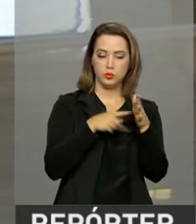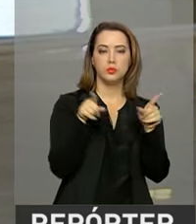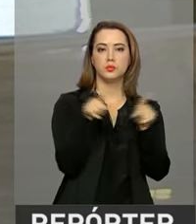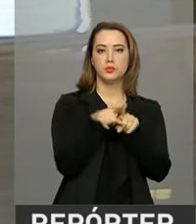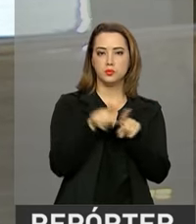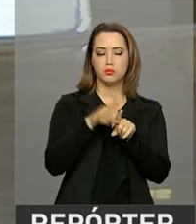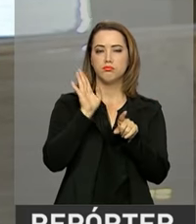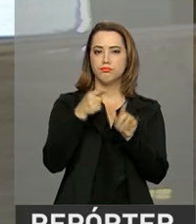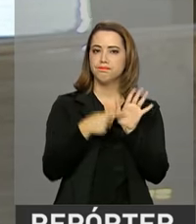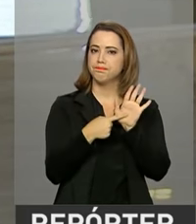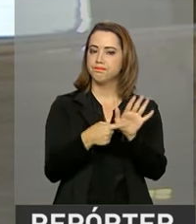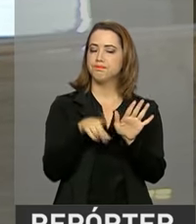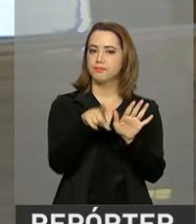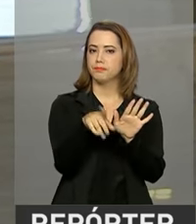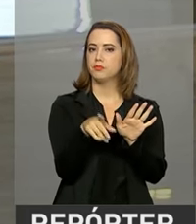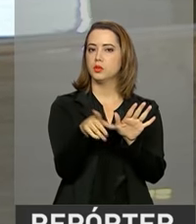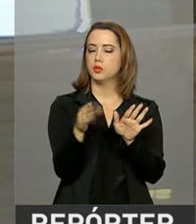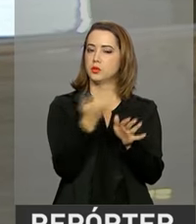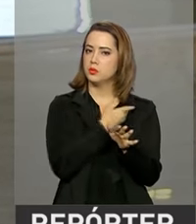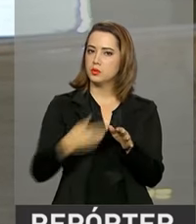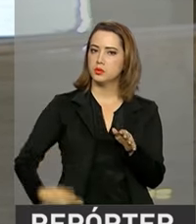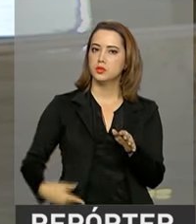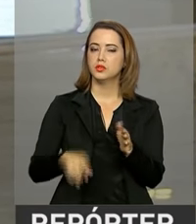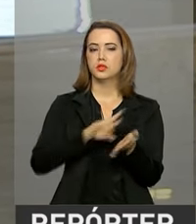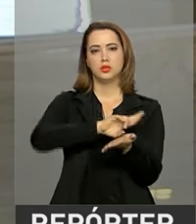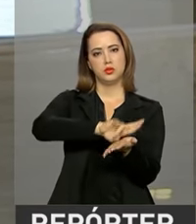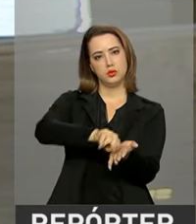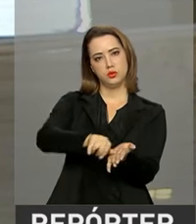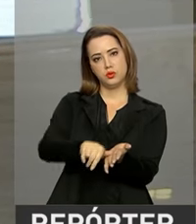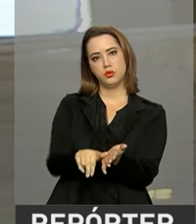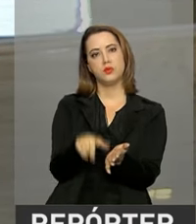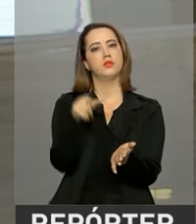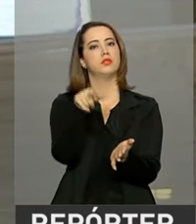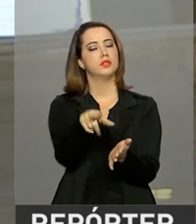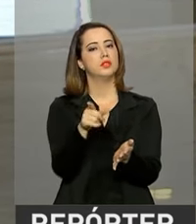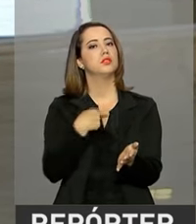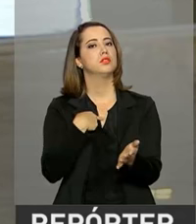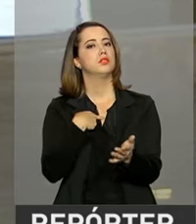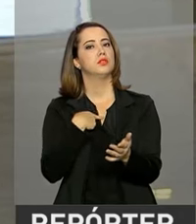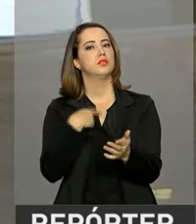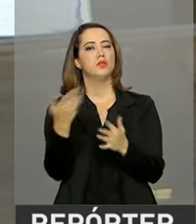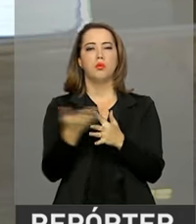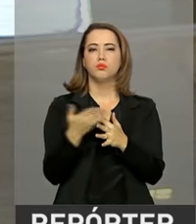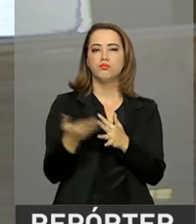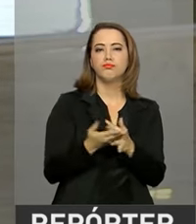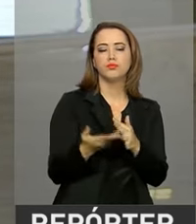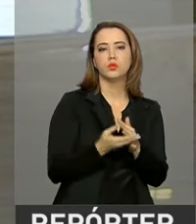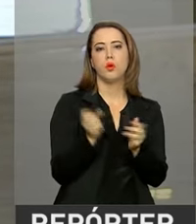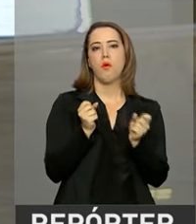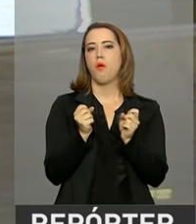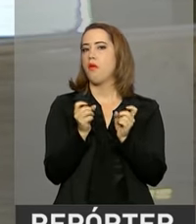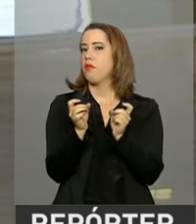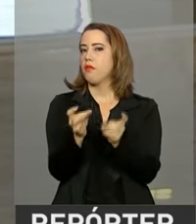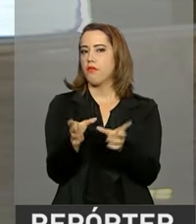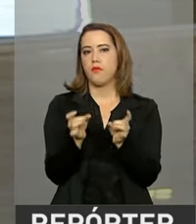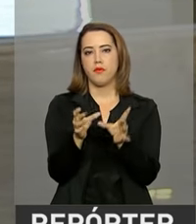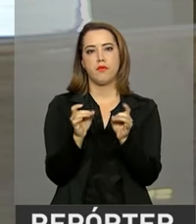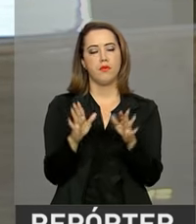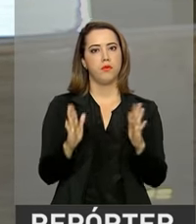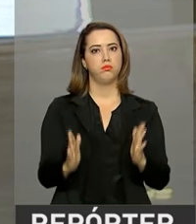propuseram ao governo formas de financiar o sistema previdenciário brasileiro, como, por exemplo, vendendo prédios